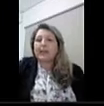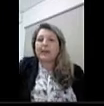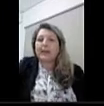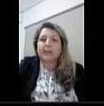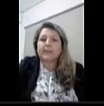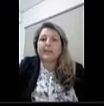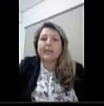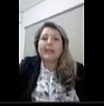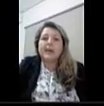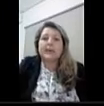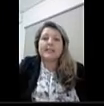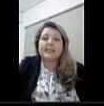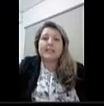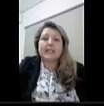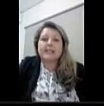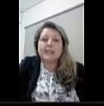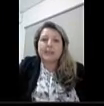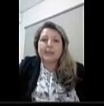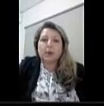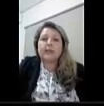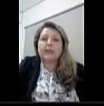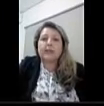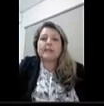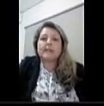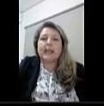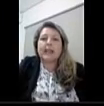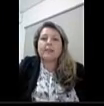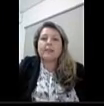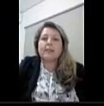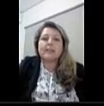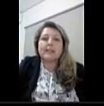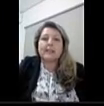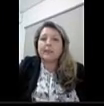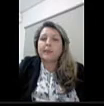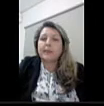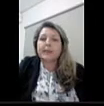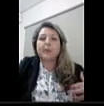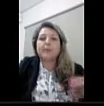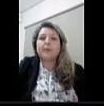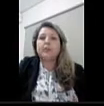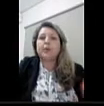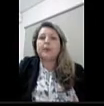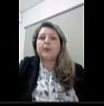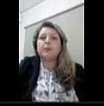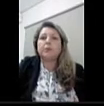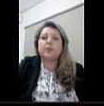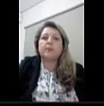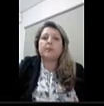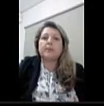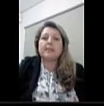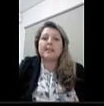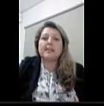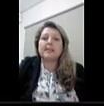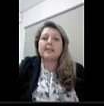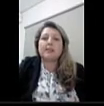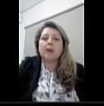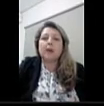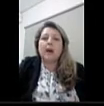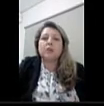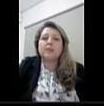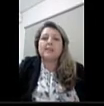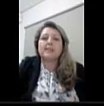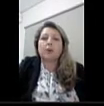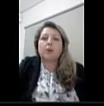daquela imagem. Para as crianças menores, a gente sempre, principalmente no período de alfabetização,